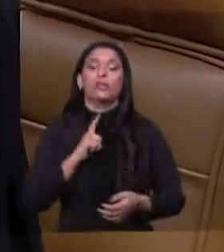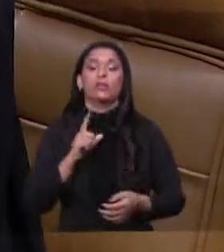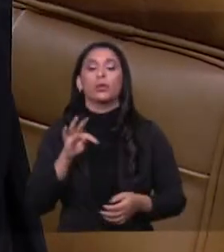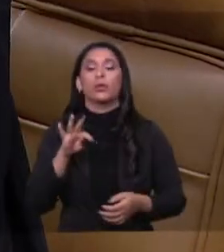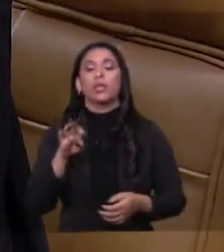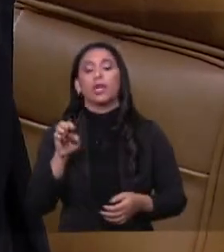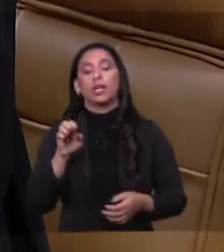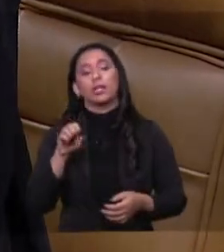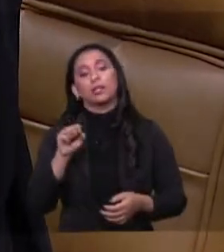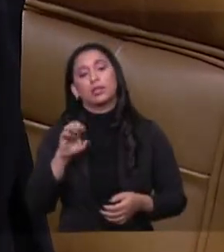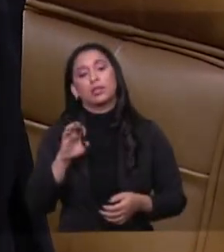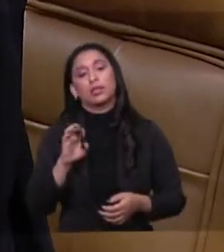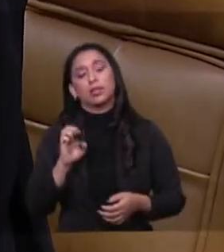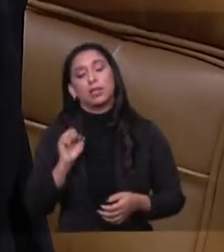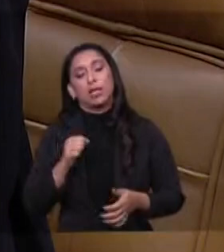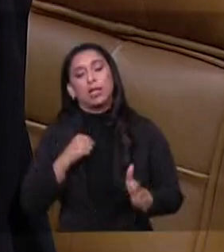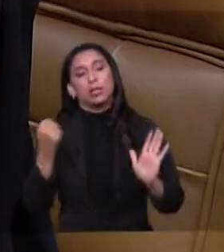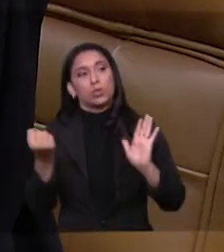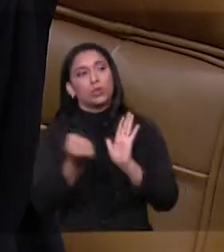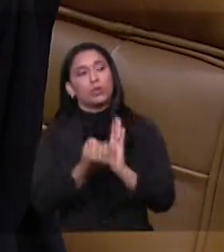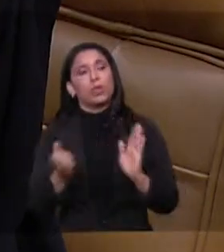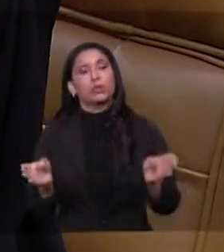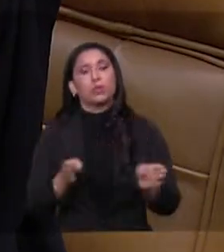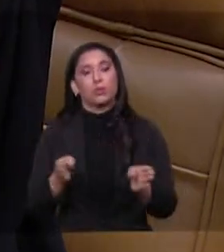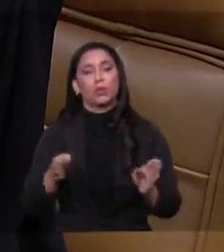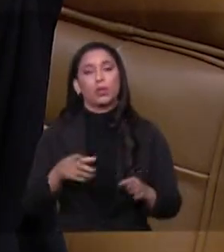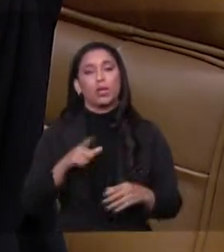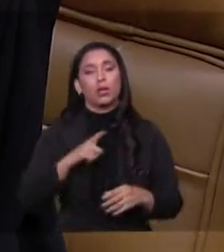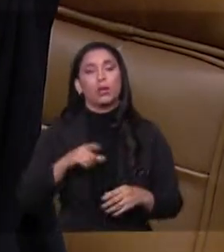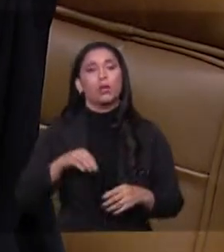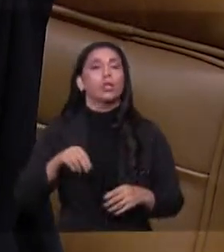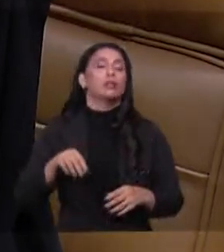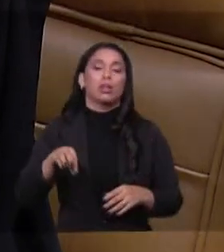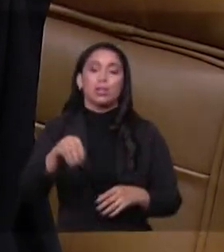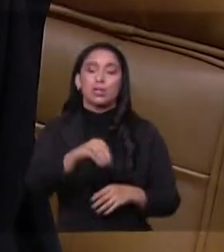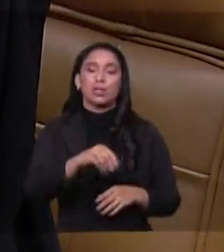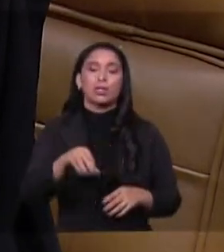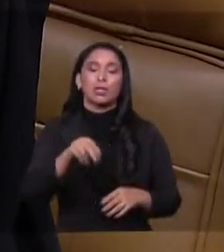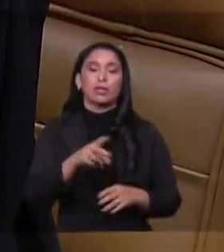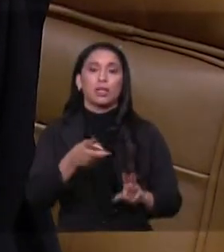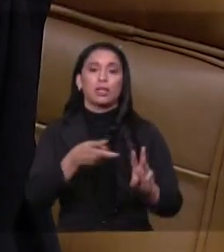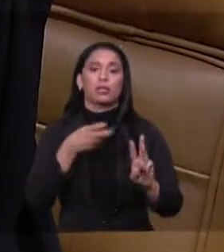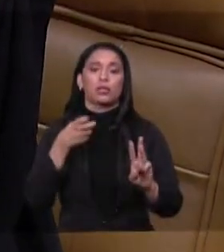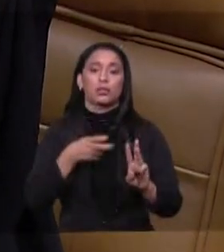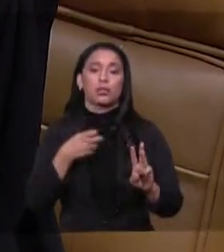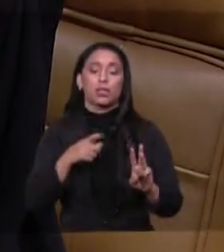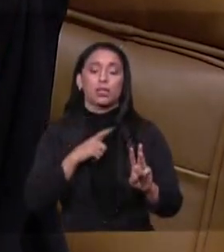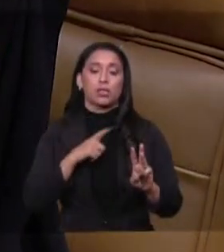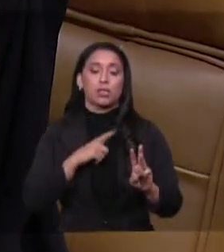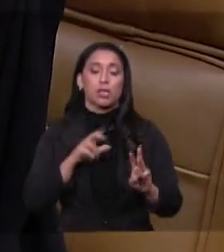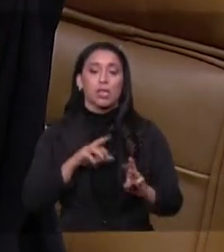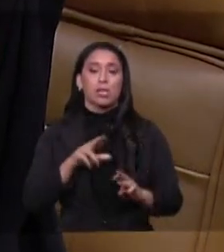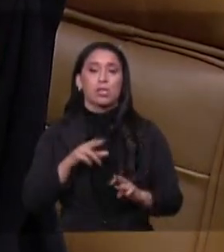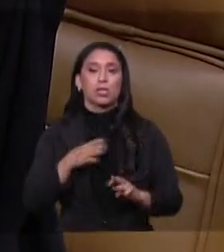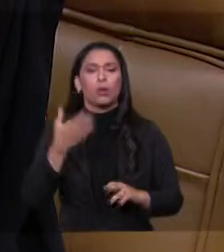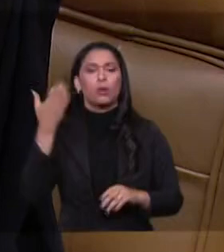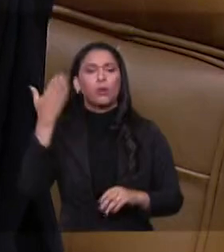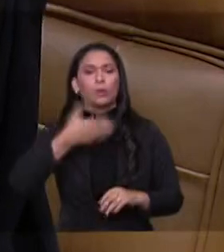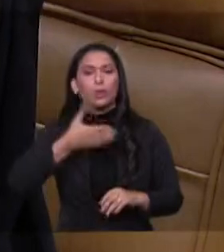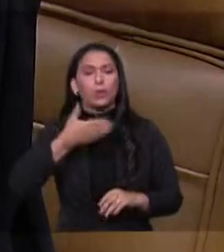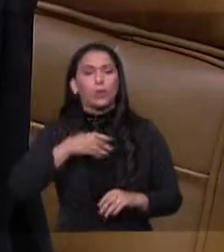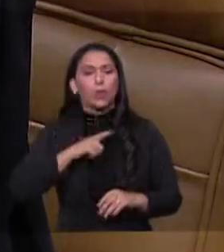tese do marco temporal das terras indígenas, o que representaria ignorar essas populações, não podendo comprovar a posse